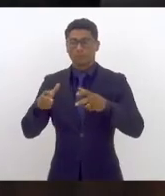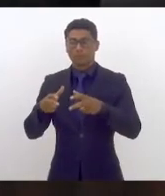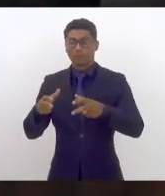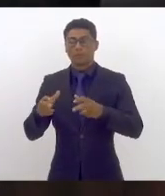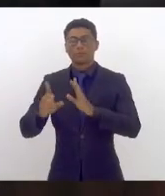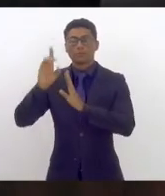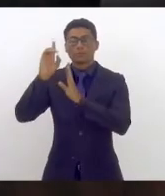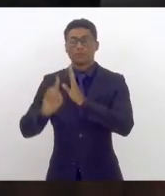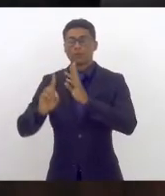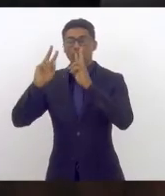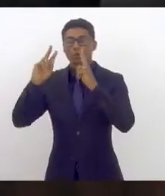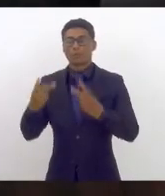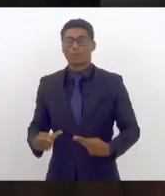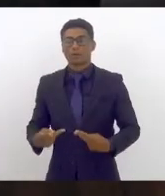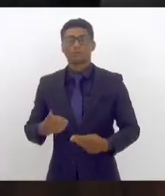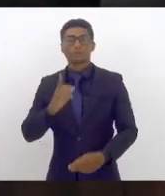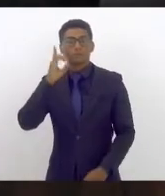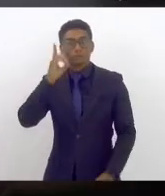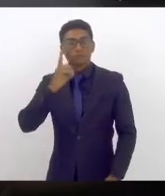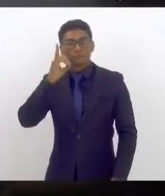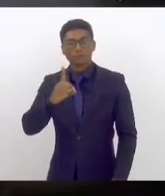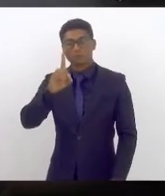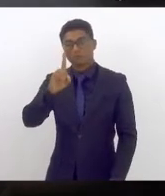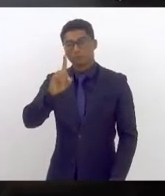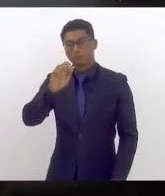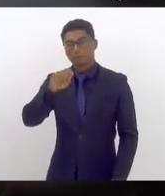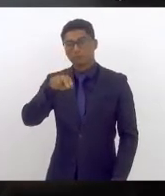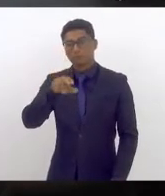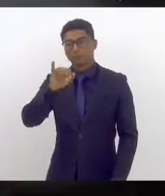cidadania deputada Dani Monteiro